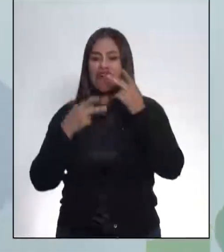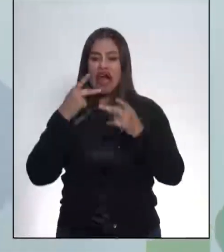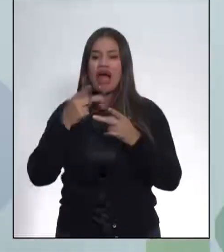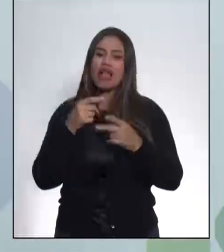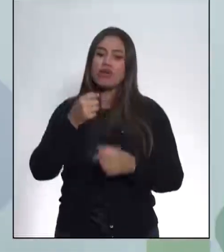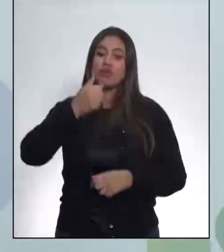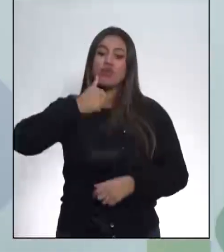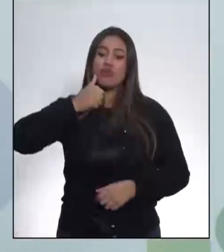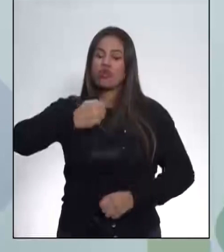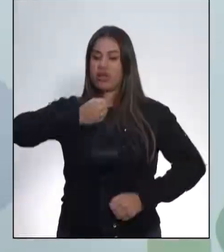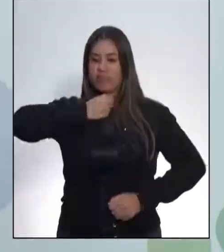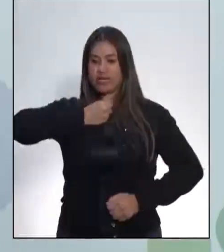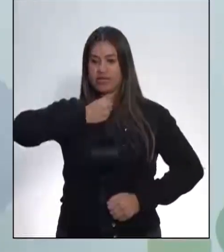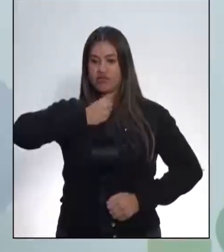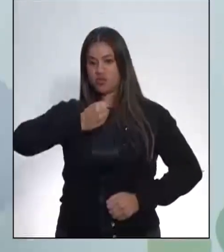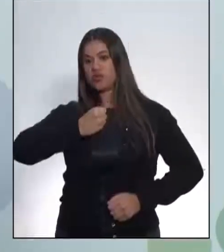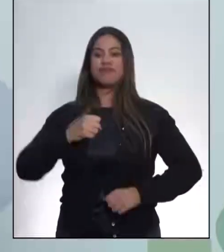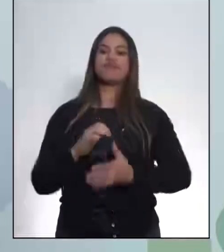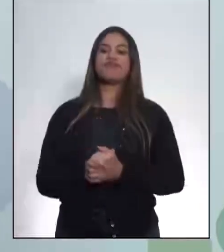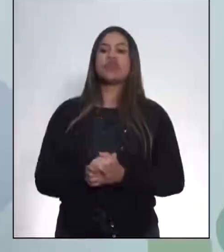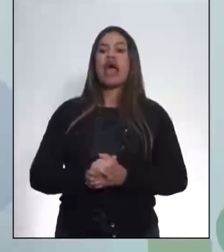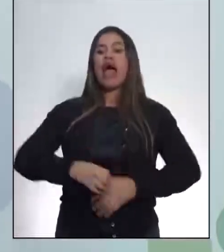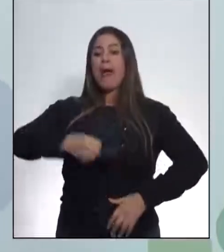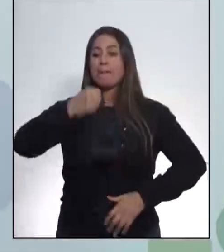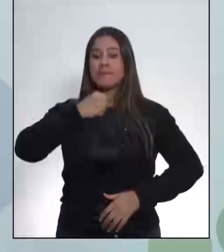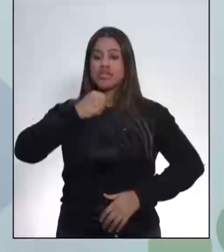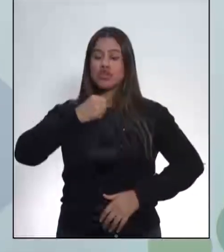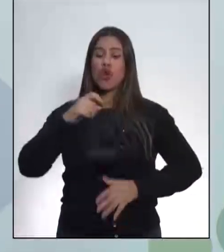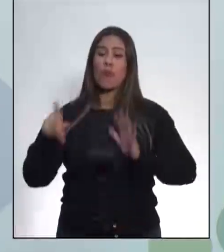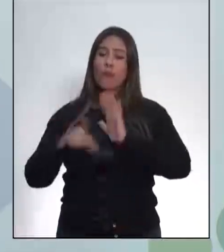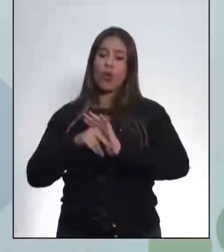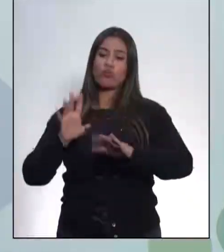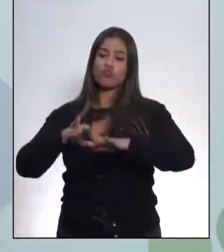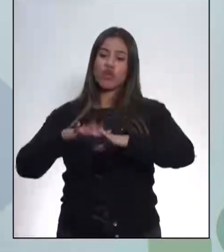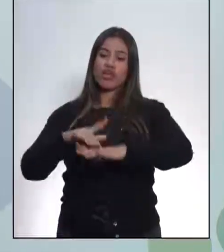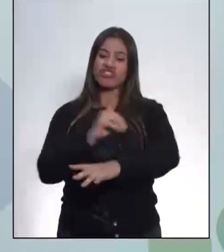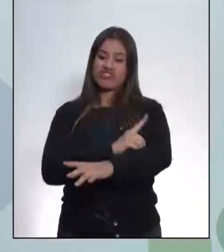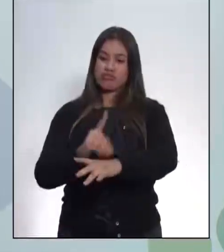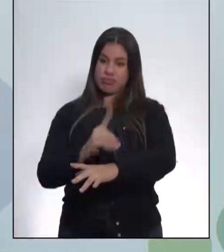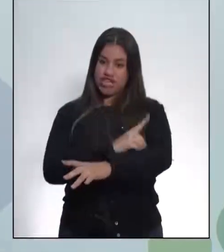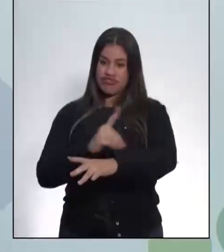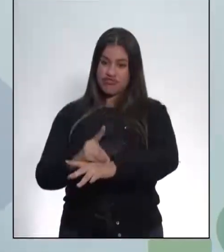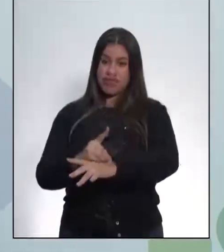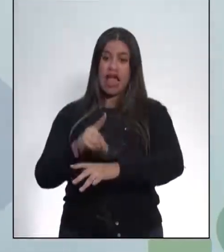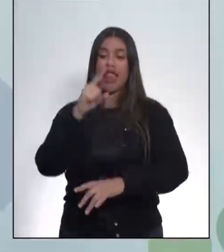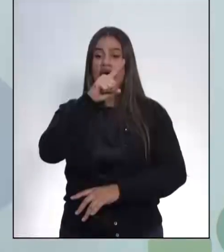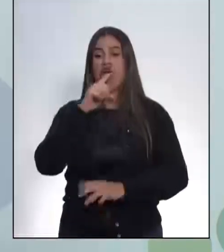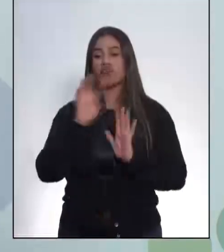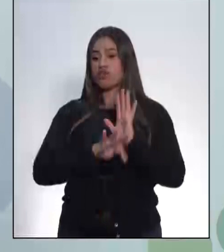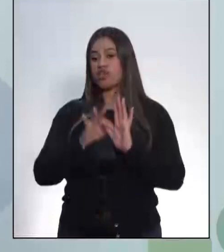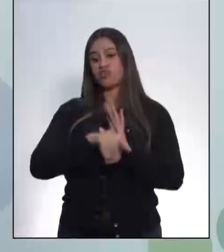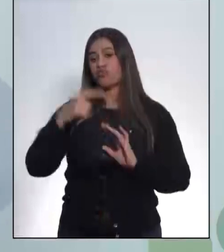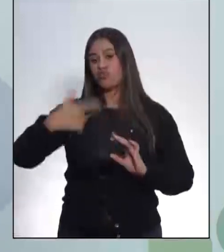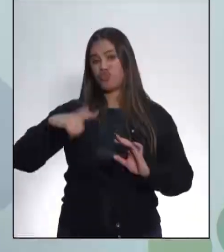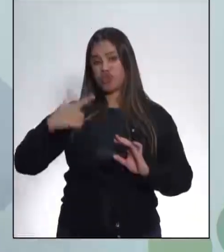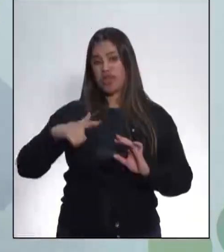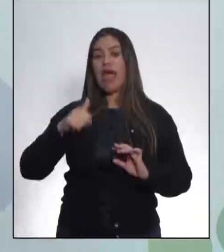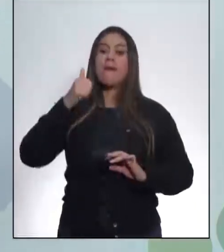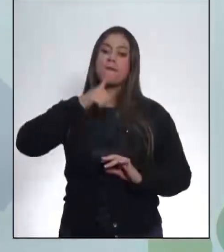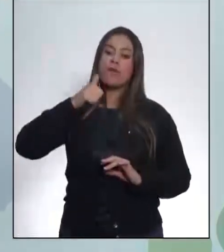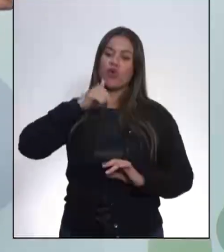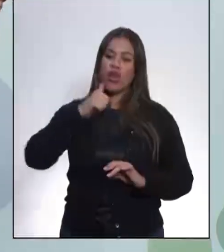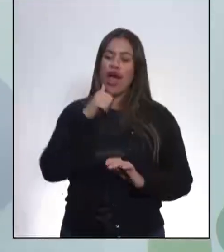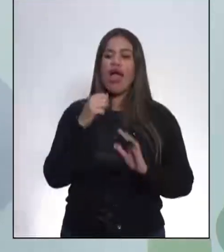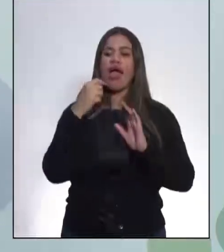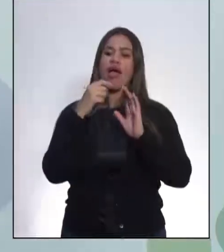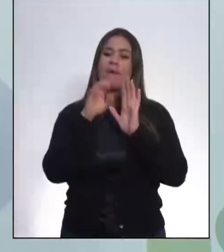X, determinada. E você sabe que essa apresentadora é diabética, mas isso não está no texto. E aí uma alternativa fala assim, fulano de tal, vírgula, que